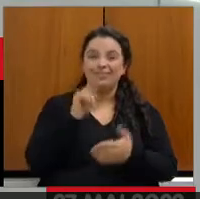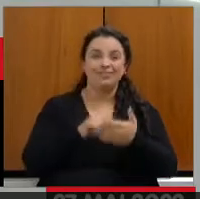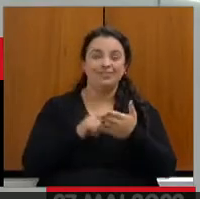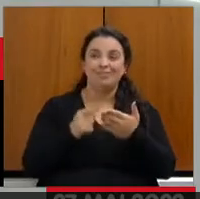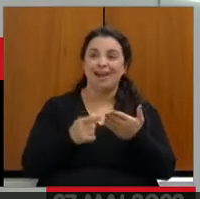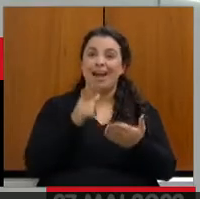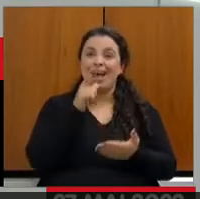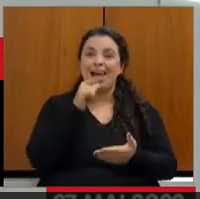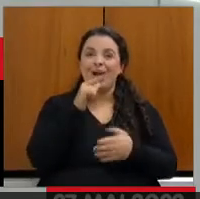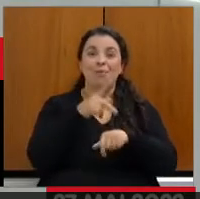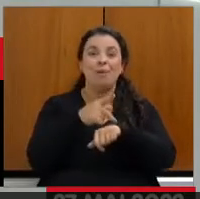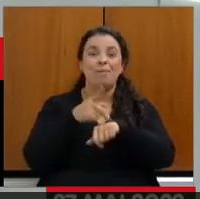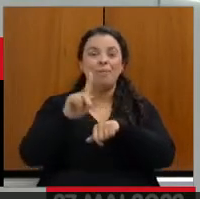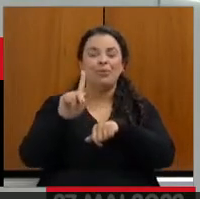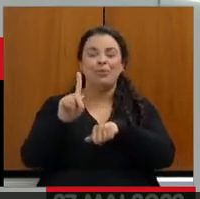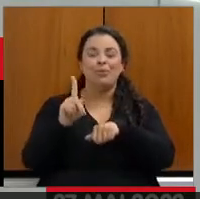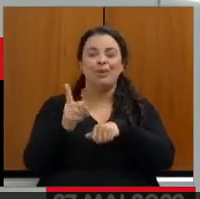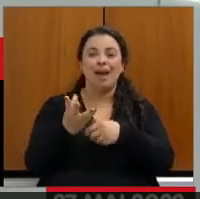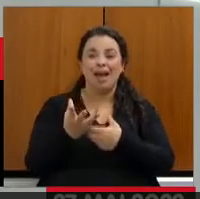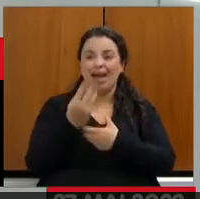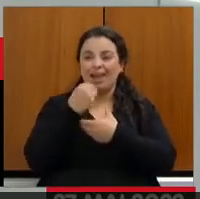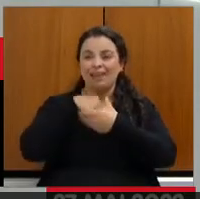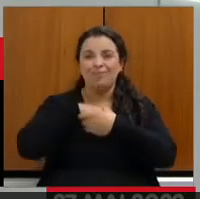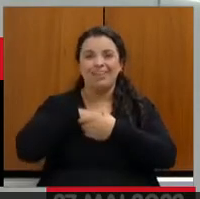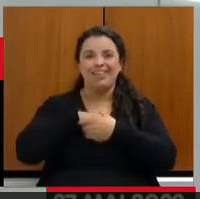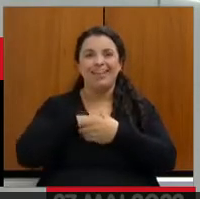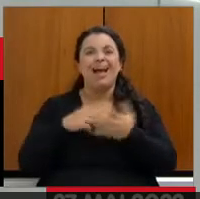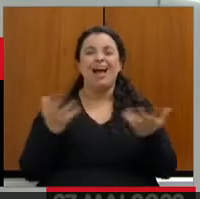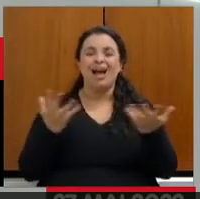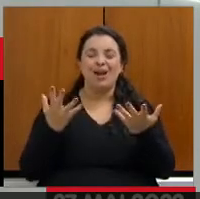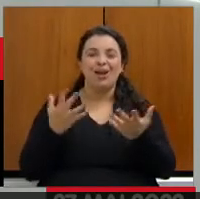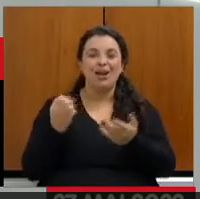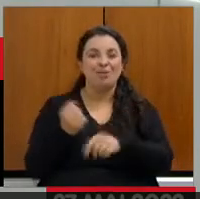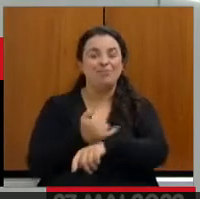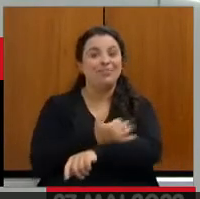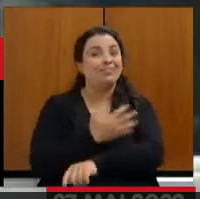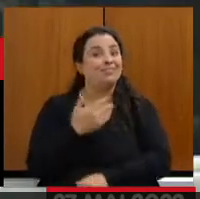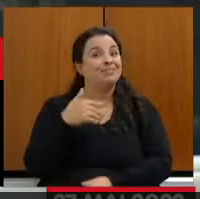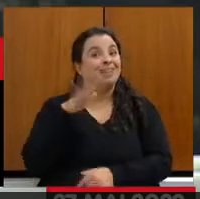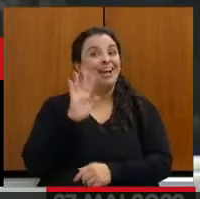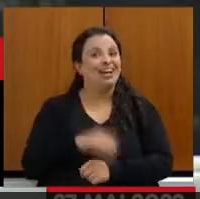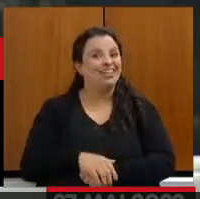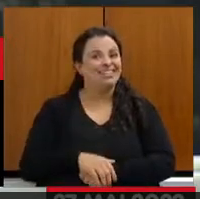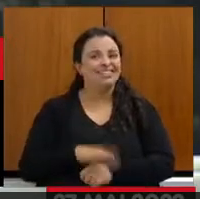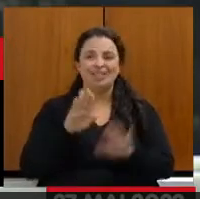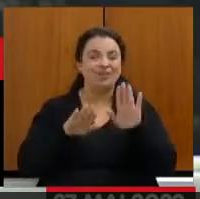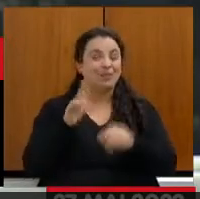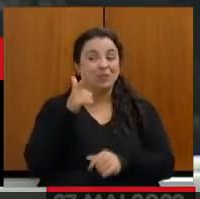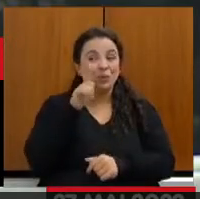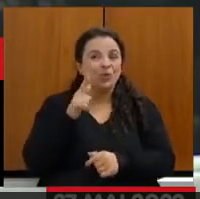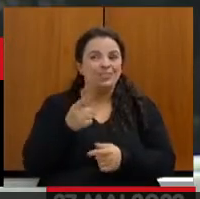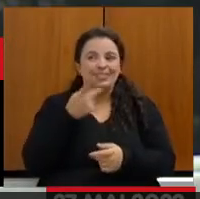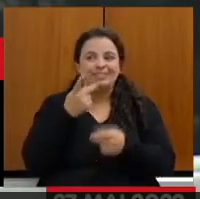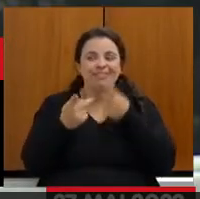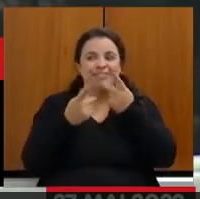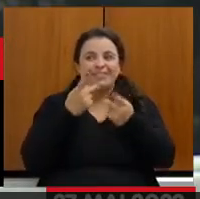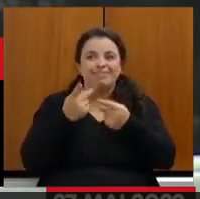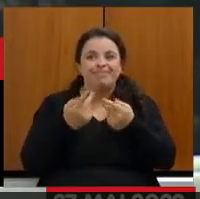das companheiras a emoção da gente aumenta né talvez nem vai dar conta de falar